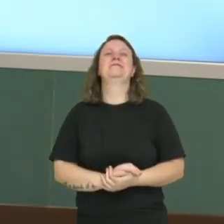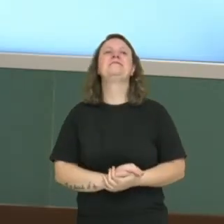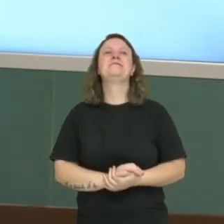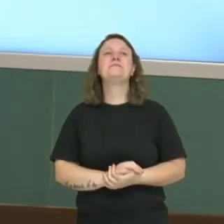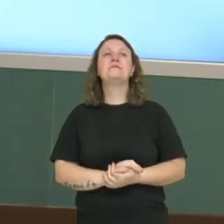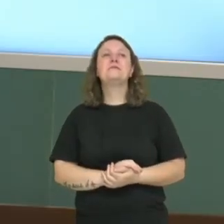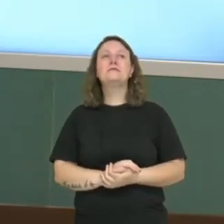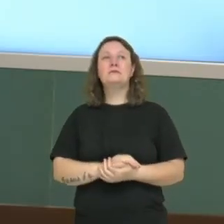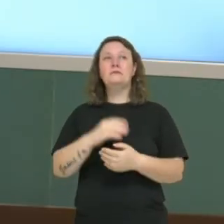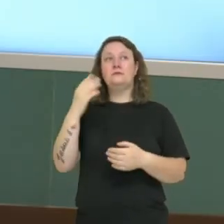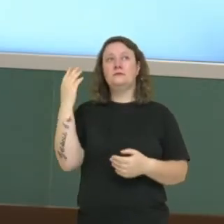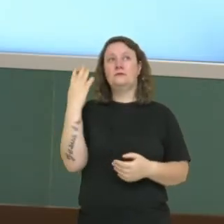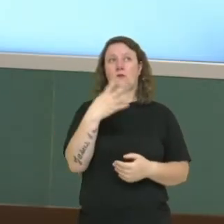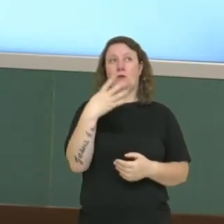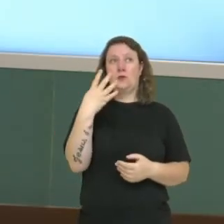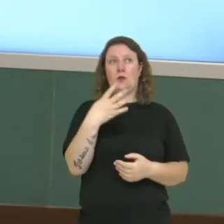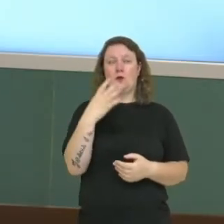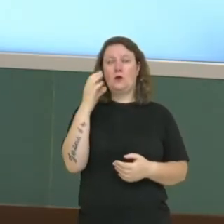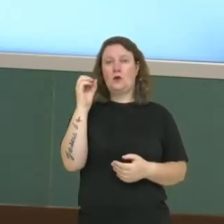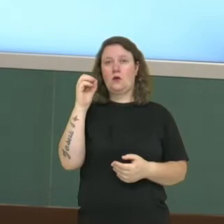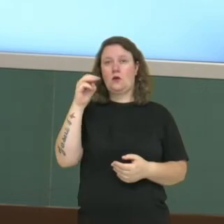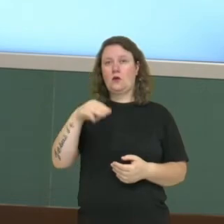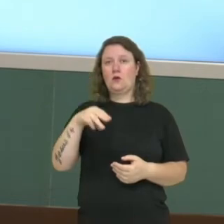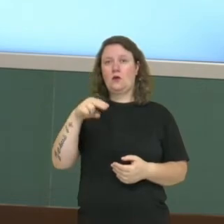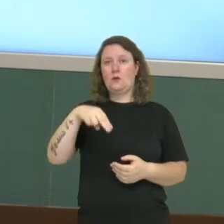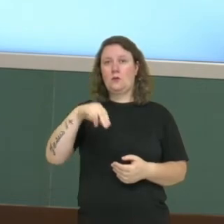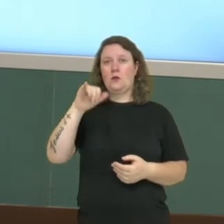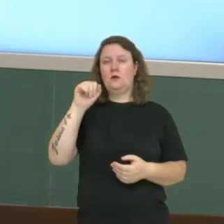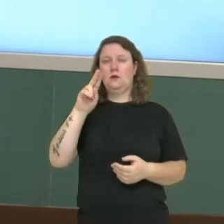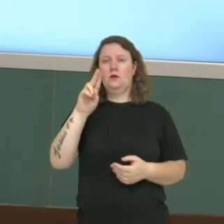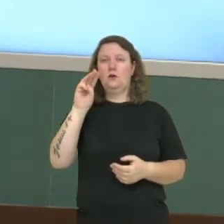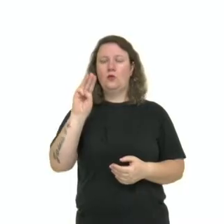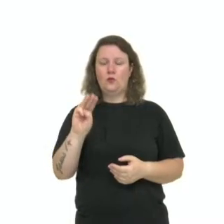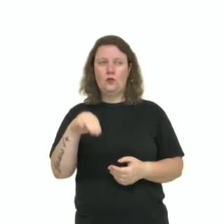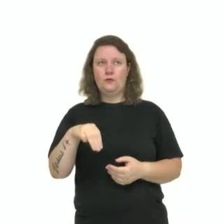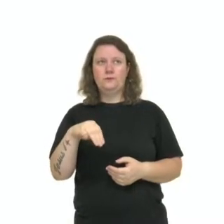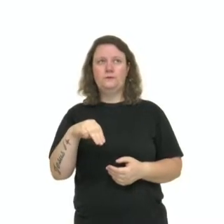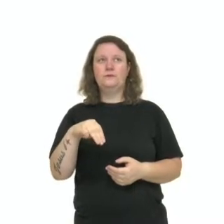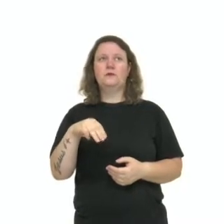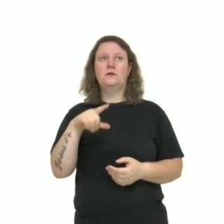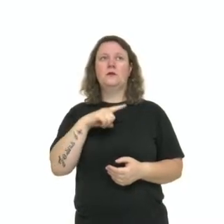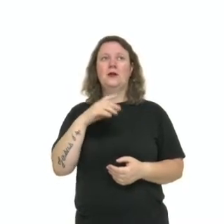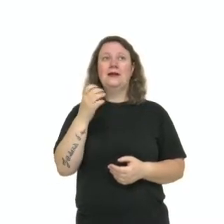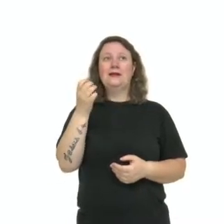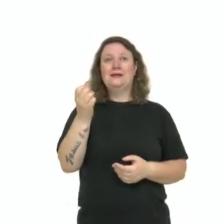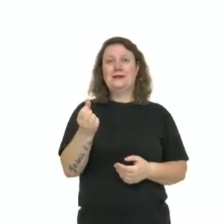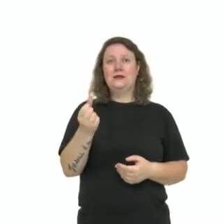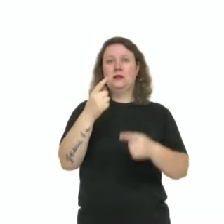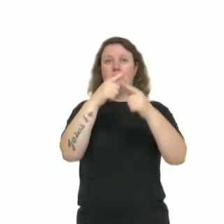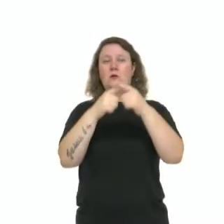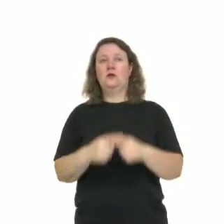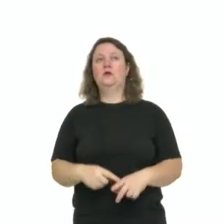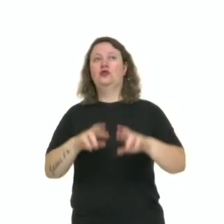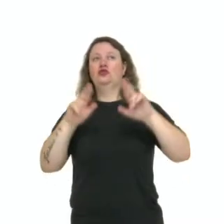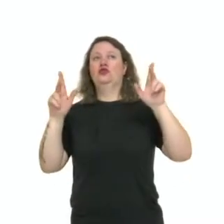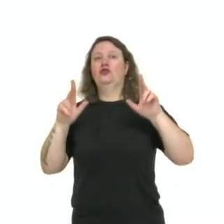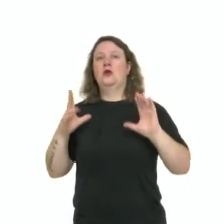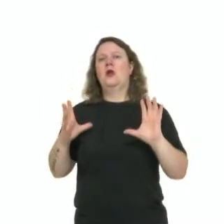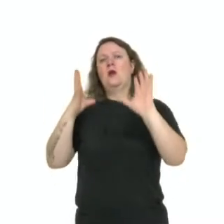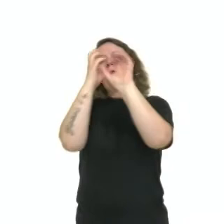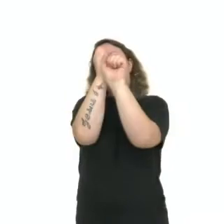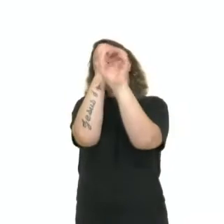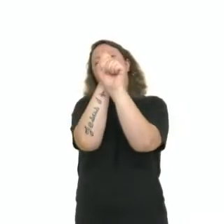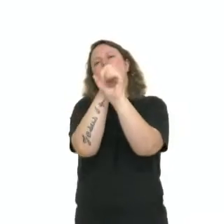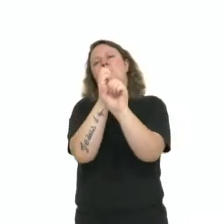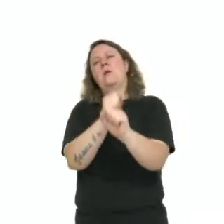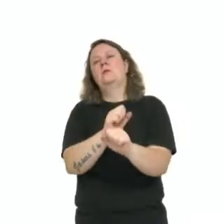Mais três provas. O Omnium conta com seis provas diferentes. A intenção é acumular o maior número de pontos.